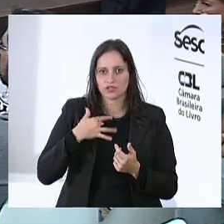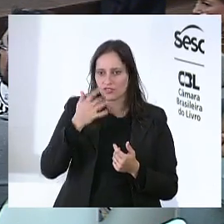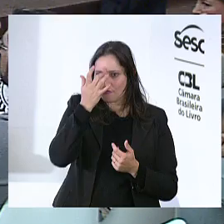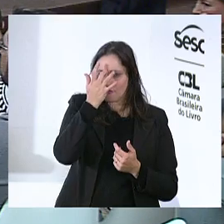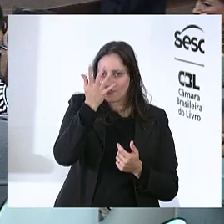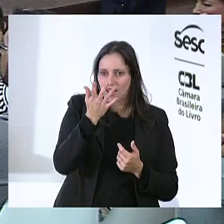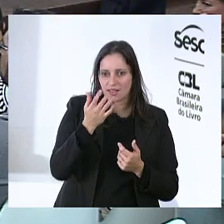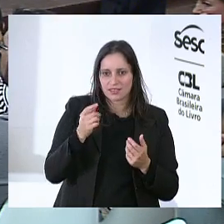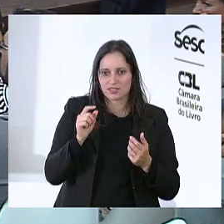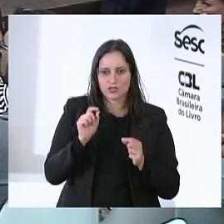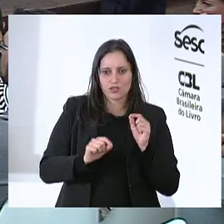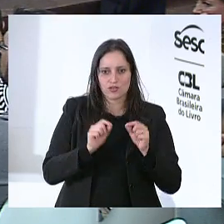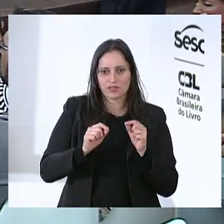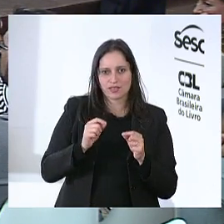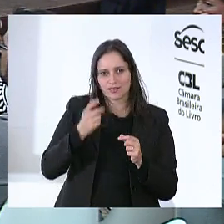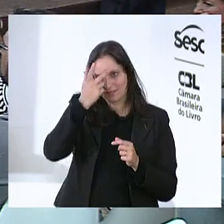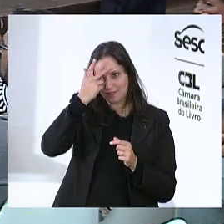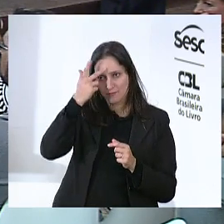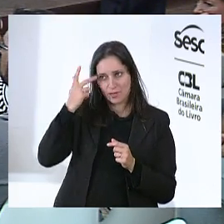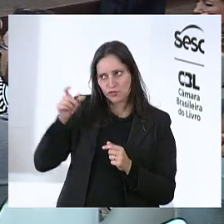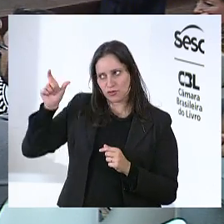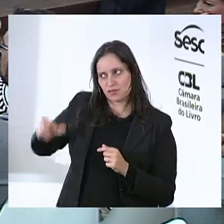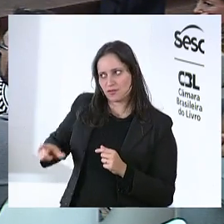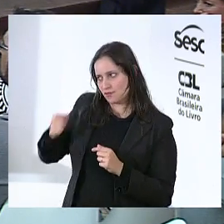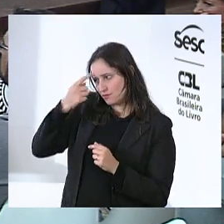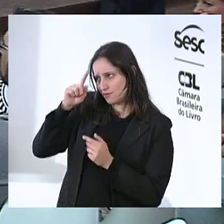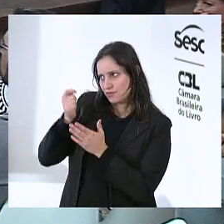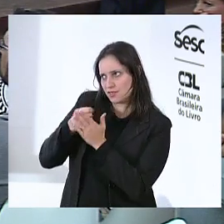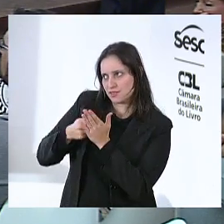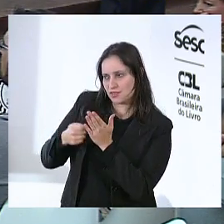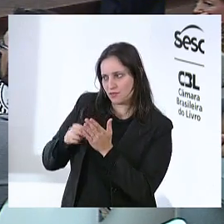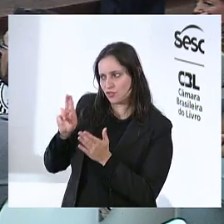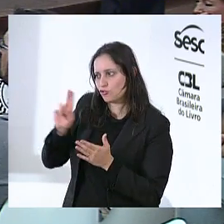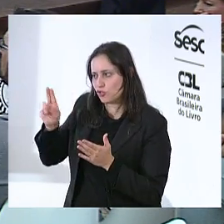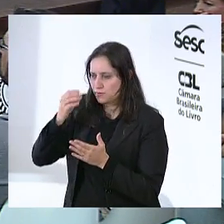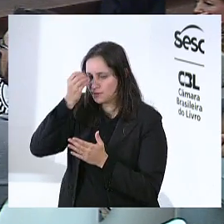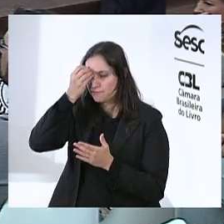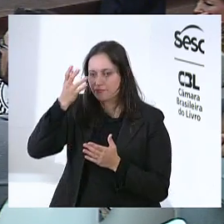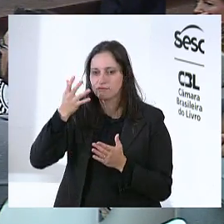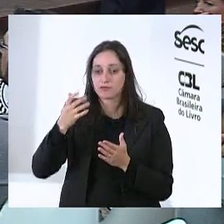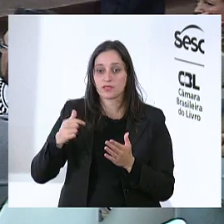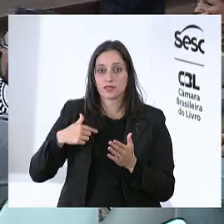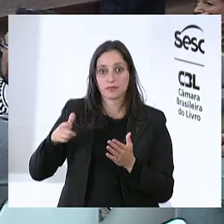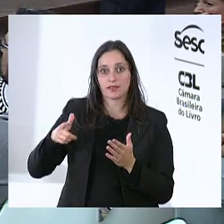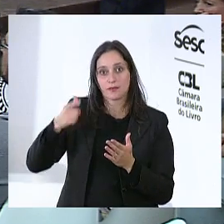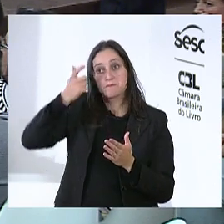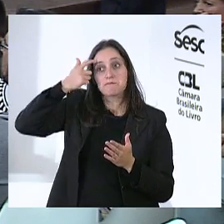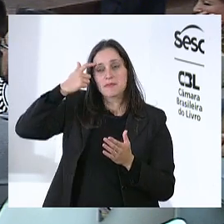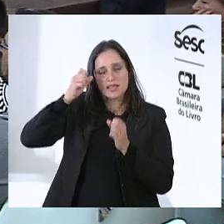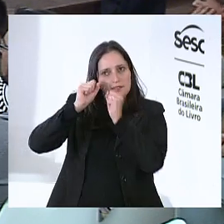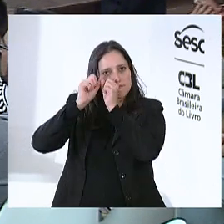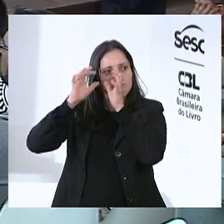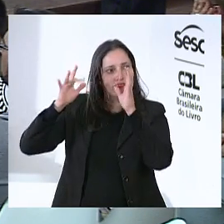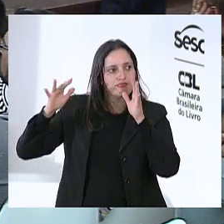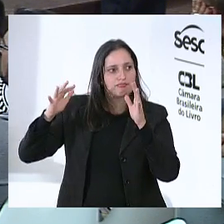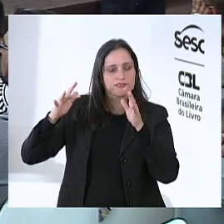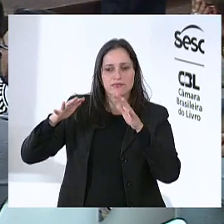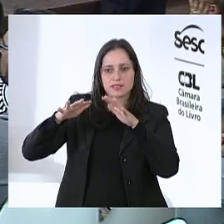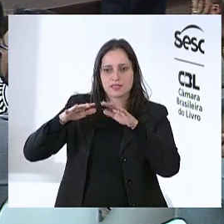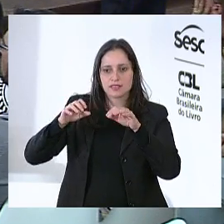de uma outra pessoa cujo nome não me lembro, mas dizendo que é mais fácil nós imaginarmos o fim do mundo do que o fim do